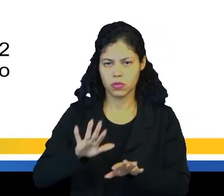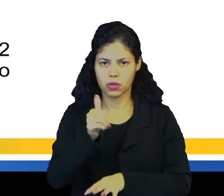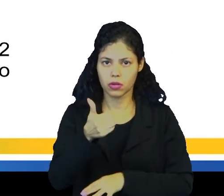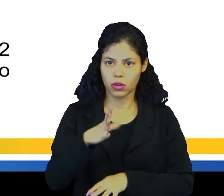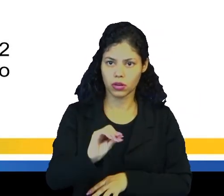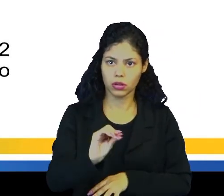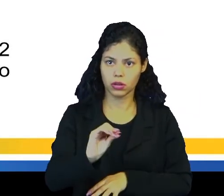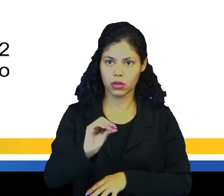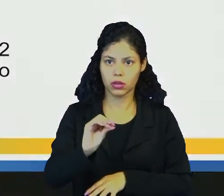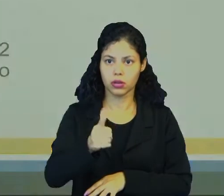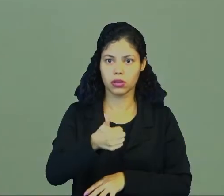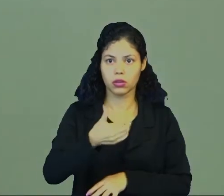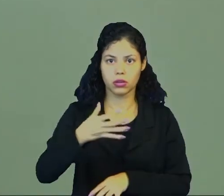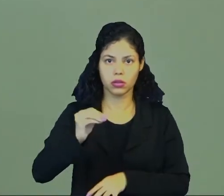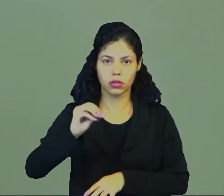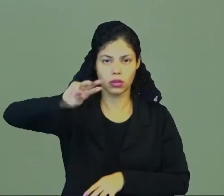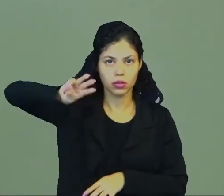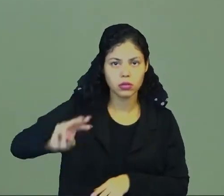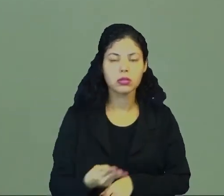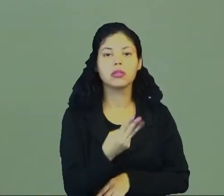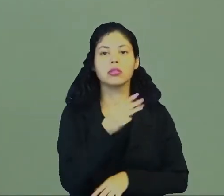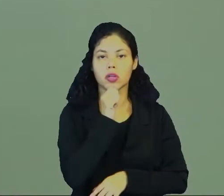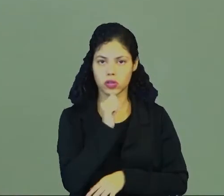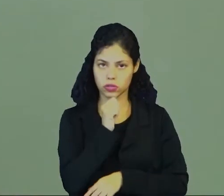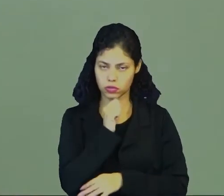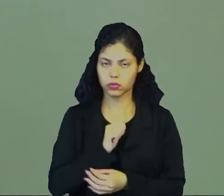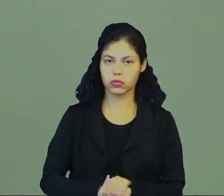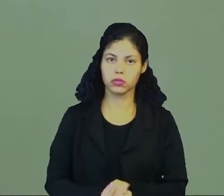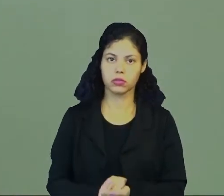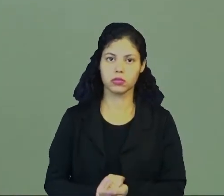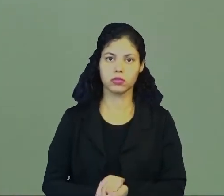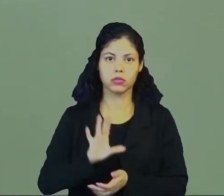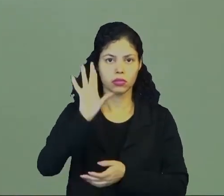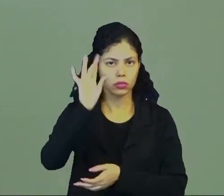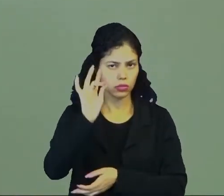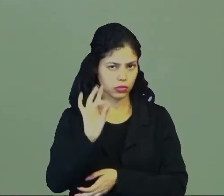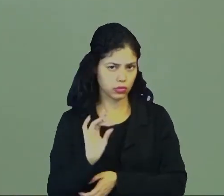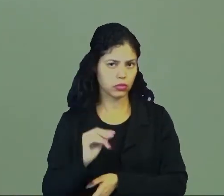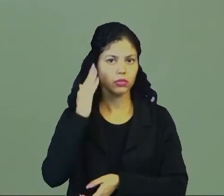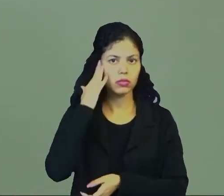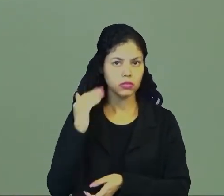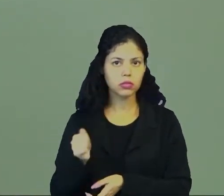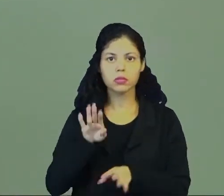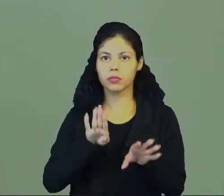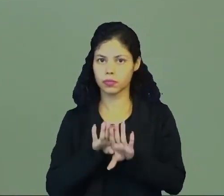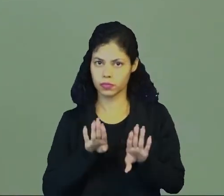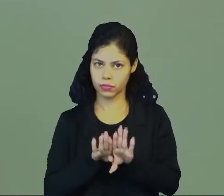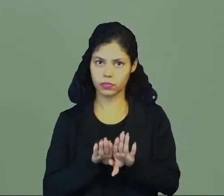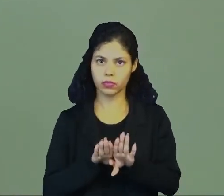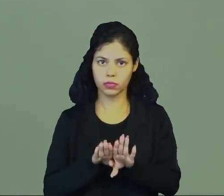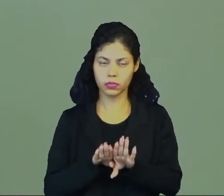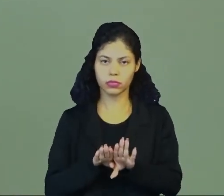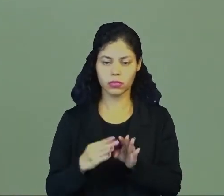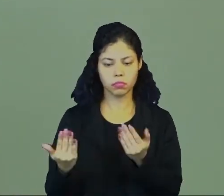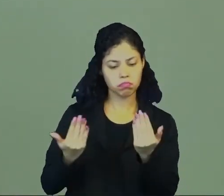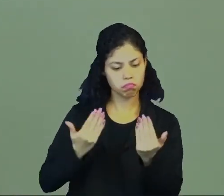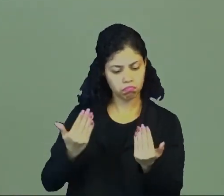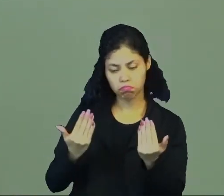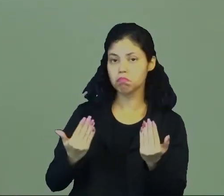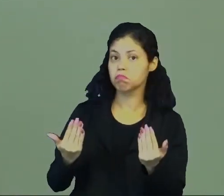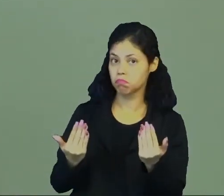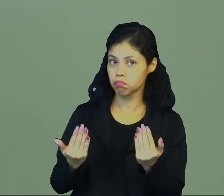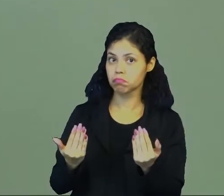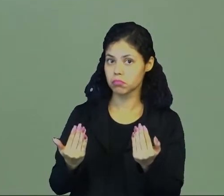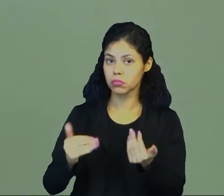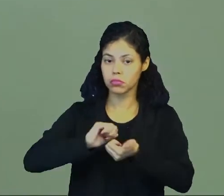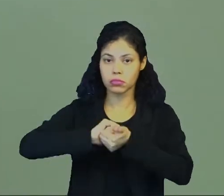de 10 a 100 milhões. Então nós sabemos que essa diversidade, ela também está relacionada a um processo